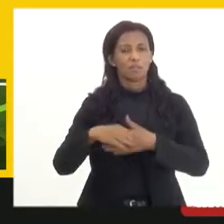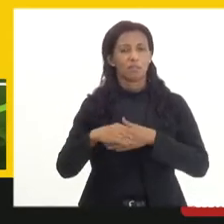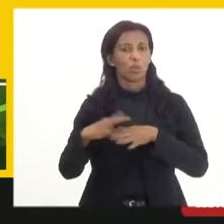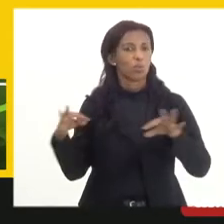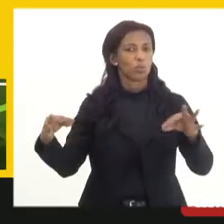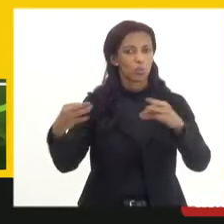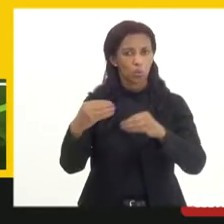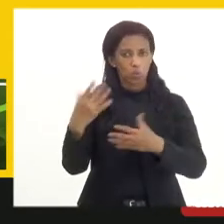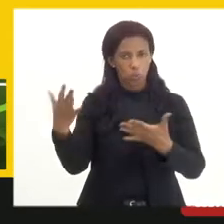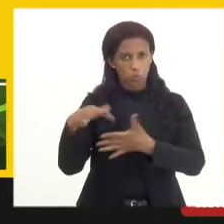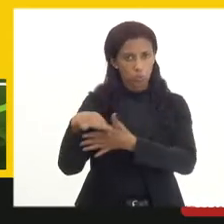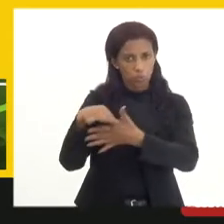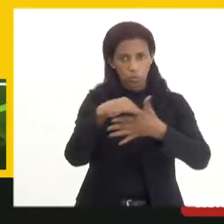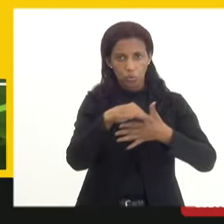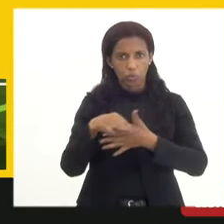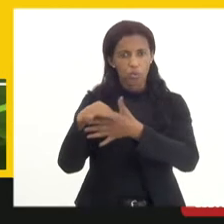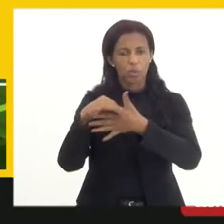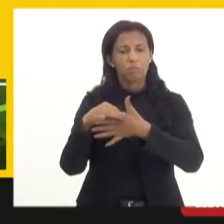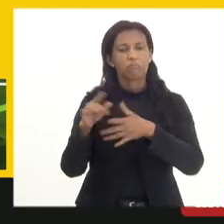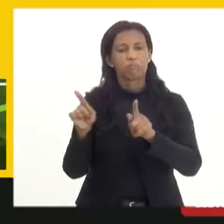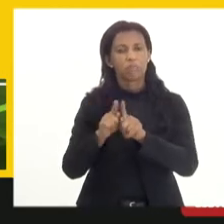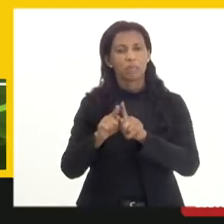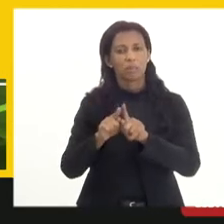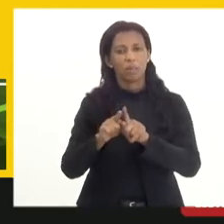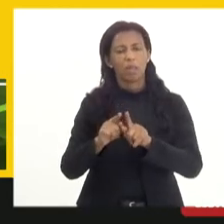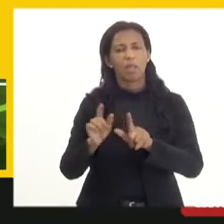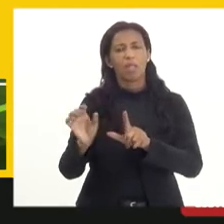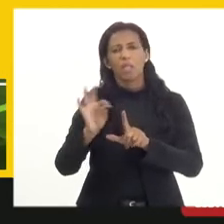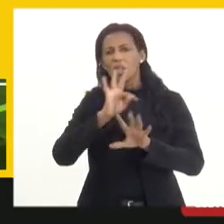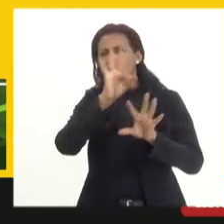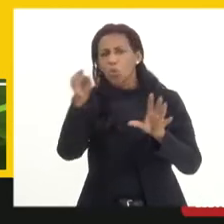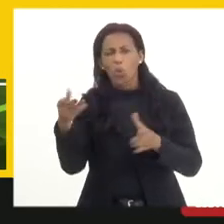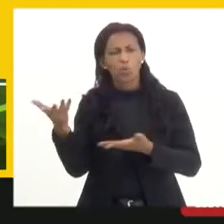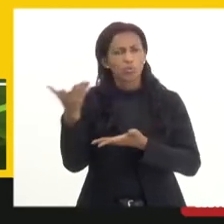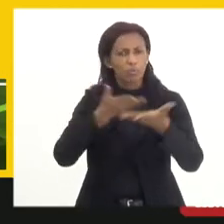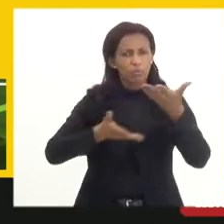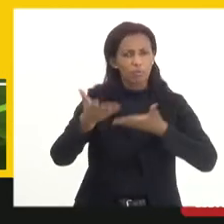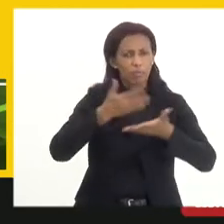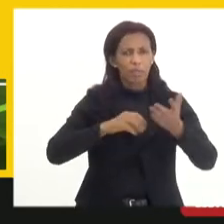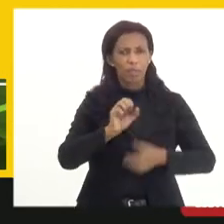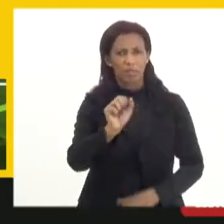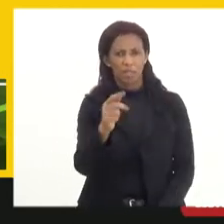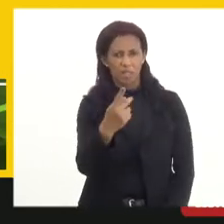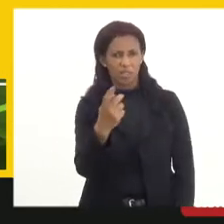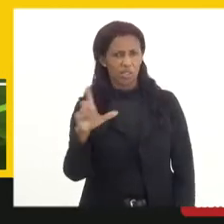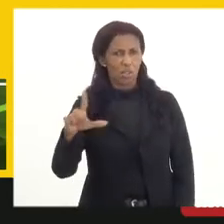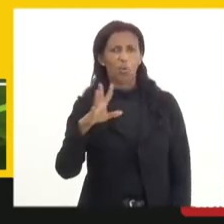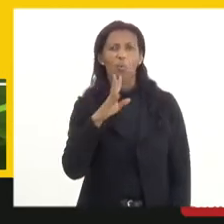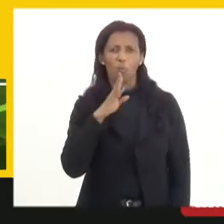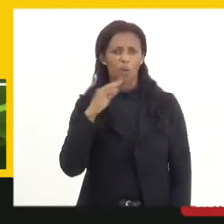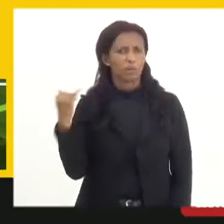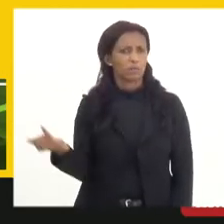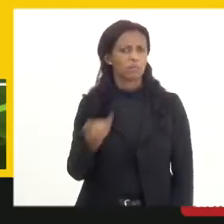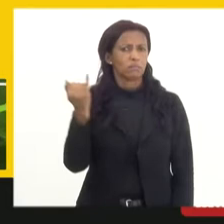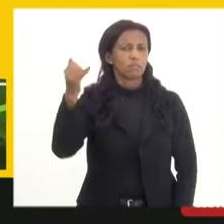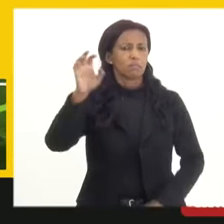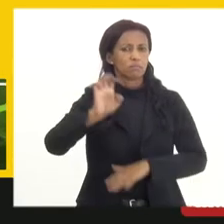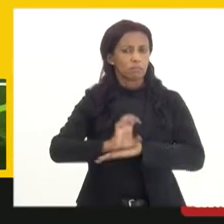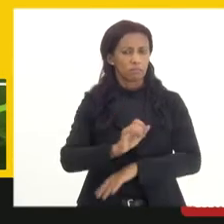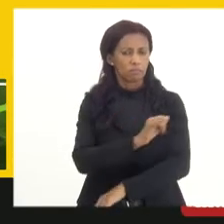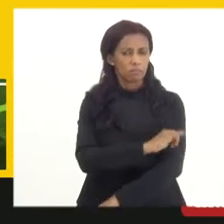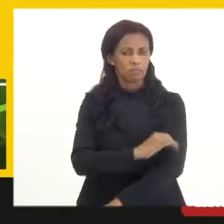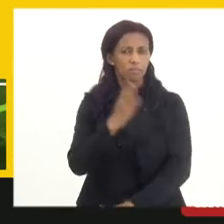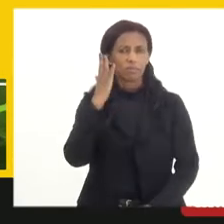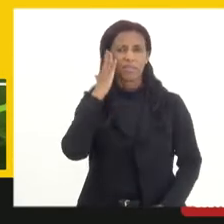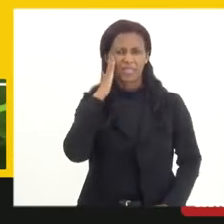as demais autoridades aqui presentes e os participantes dessa comissão. A Shell reconhece a importância dessa comissão para o Estado do Rio,